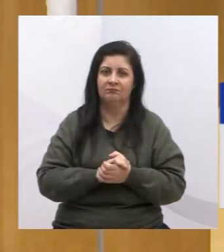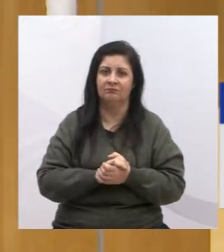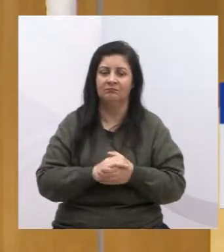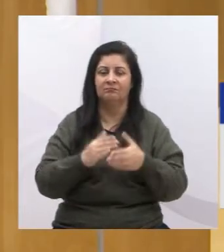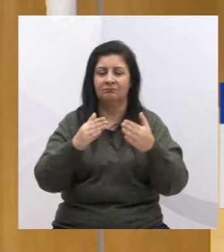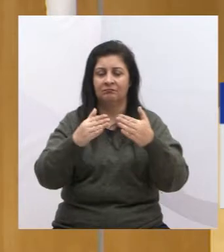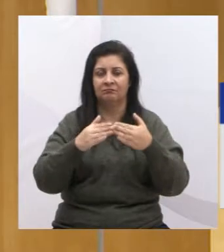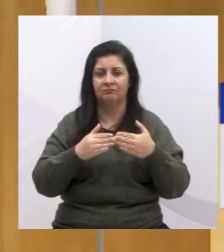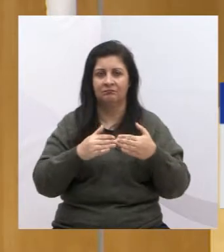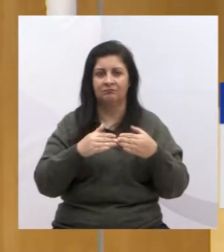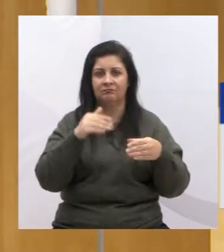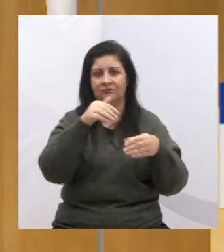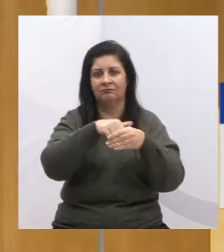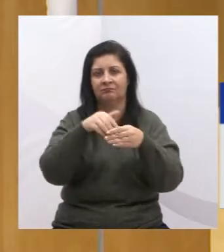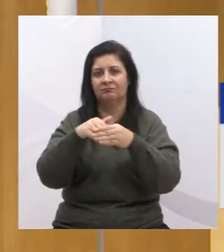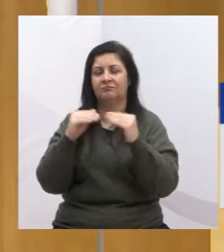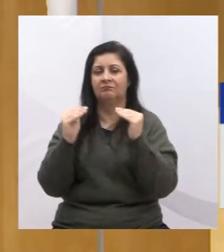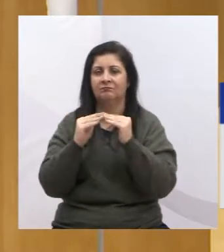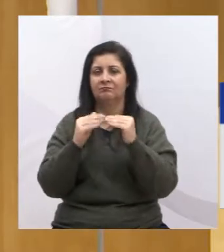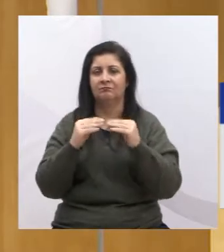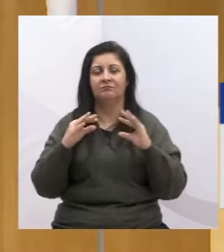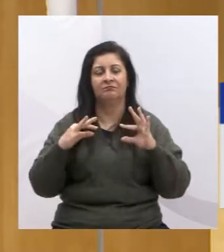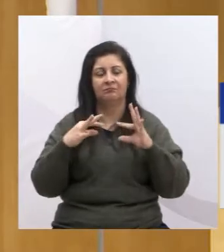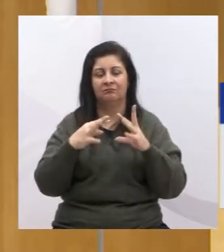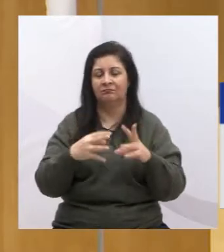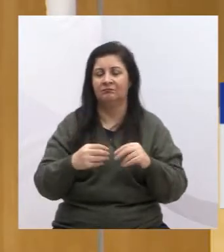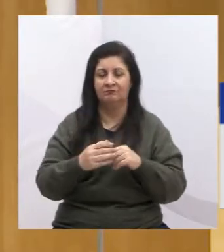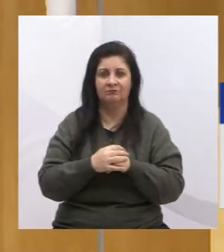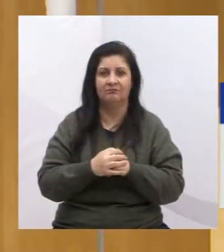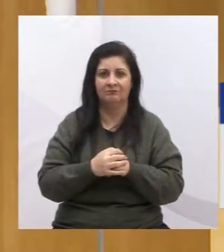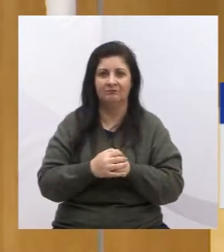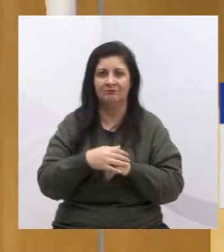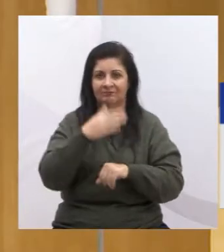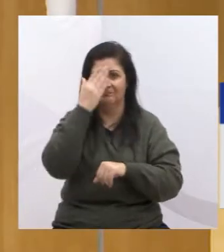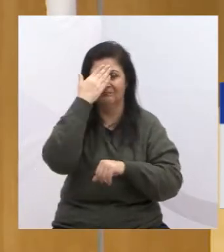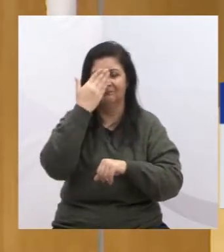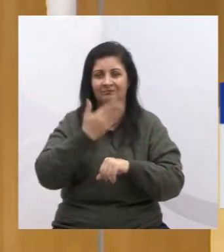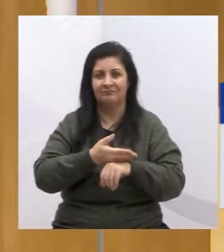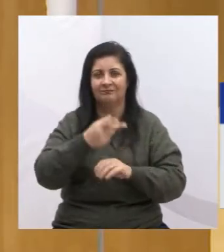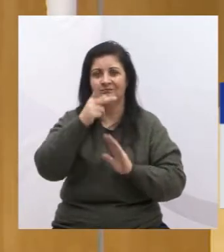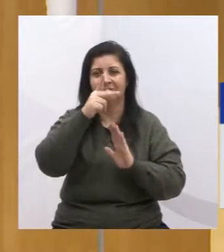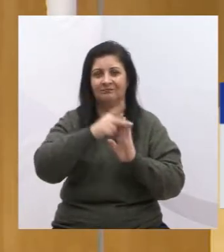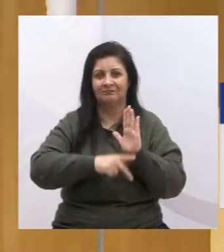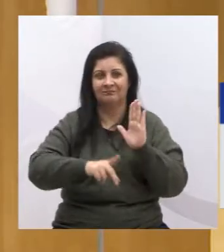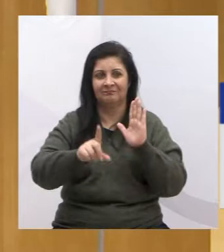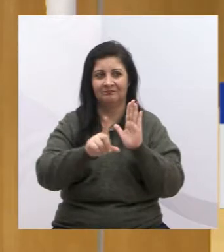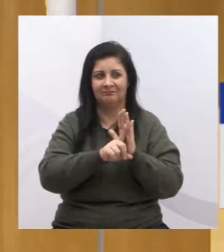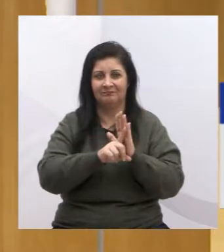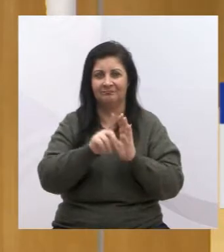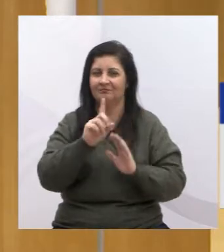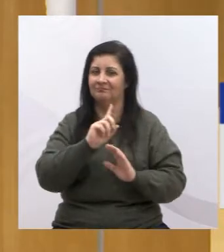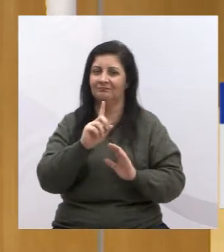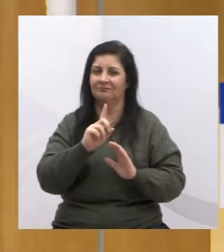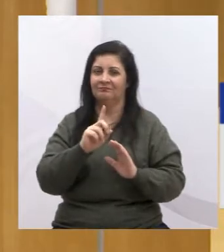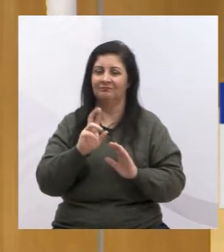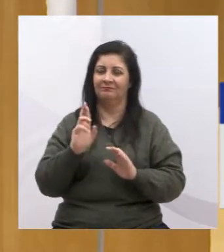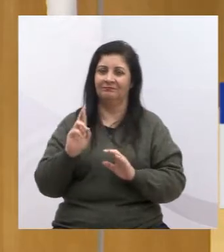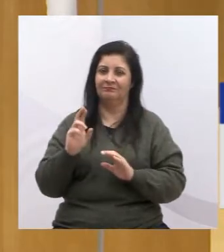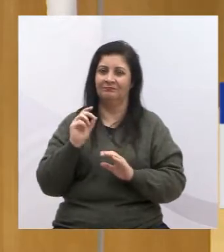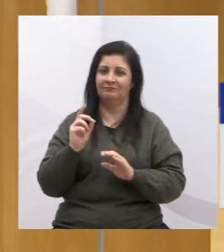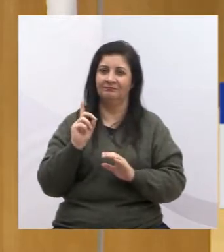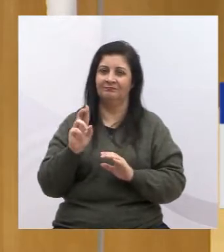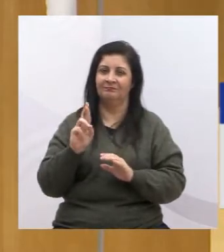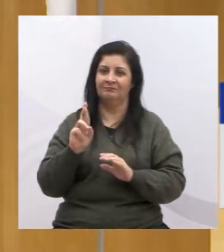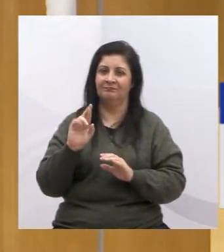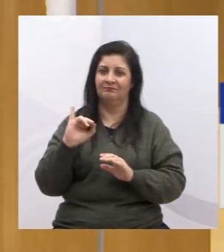voto favorável de todos os vereadores e tenho a plena convicção que esse projeto deixa de ser do Rodrigo, passa a ser da casa e é um